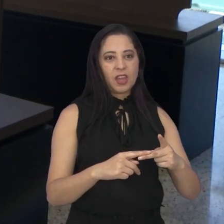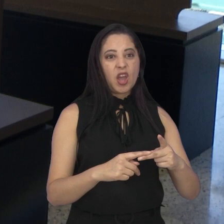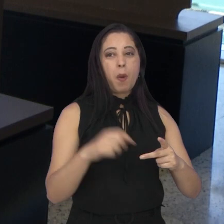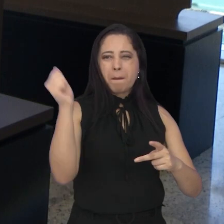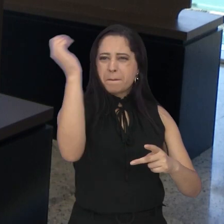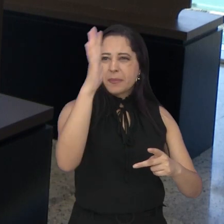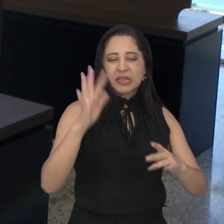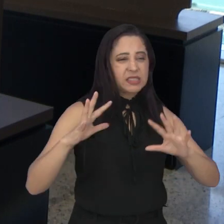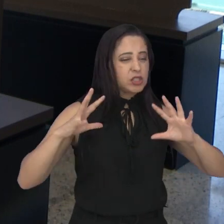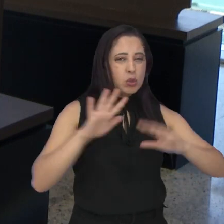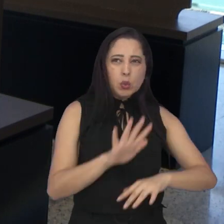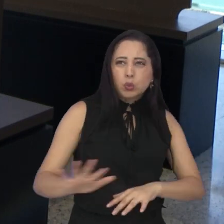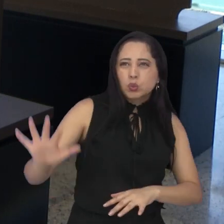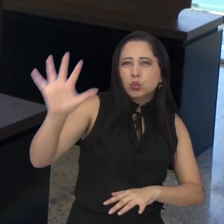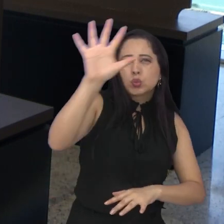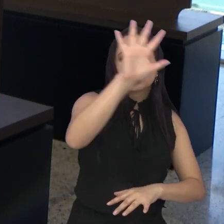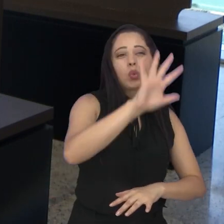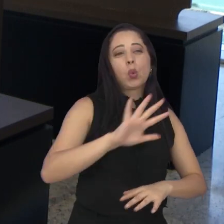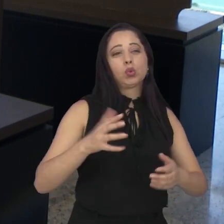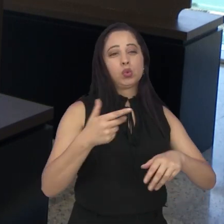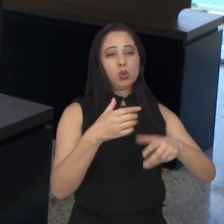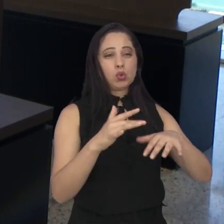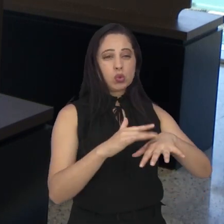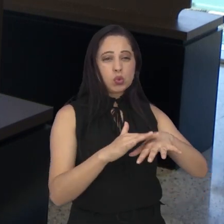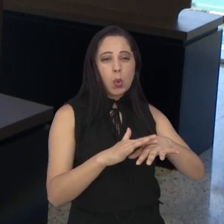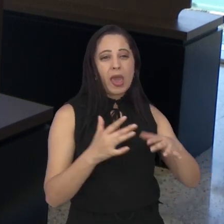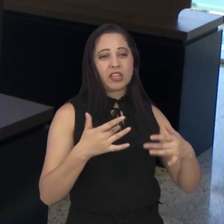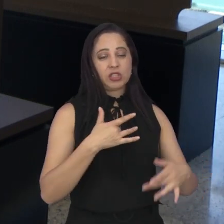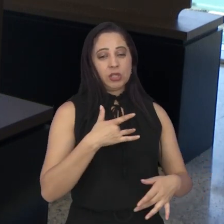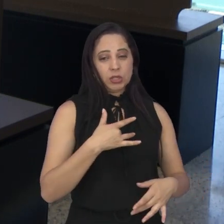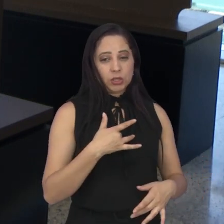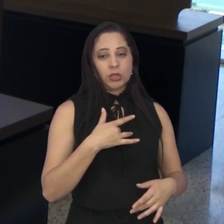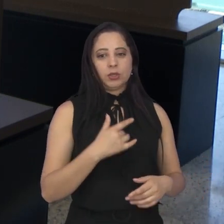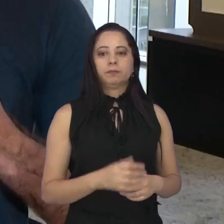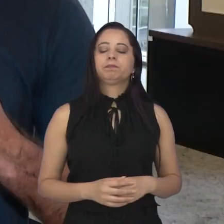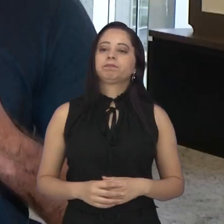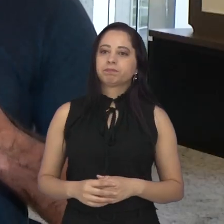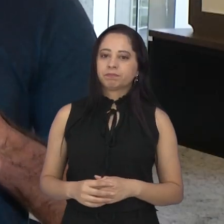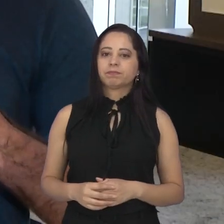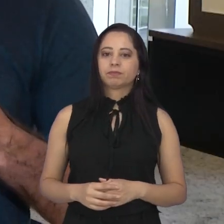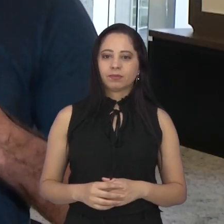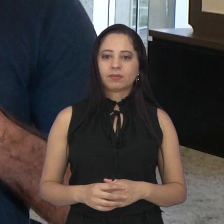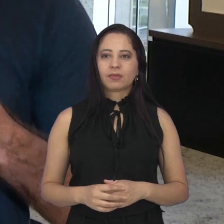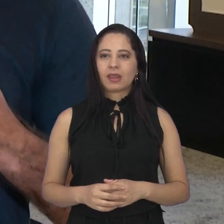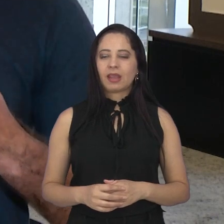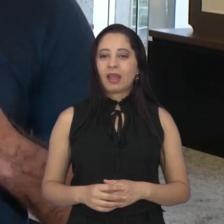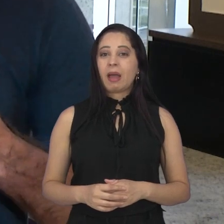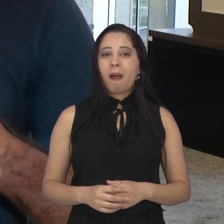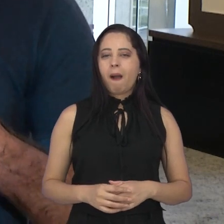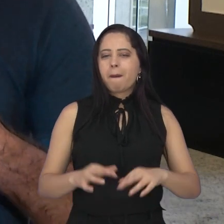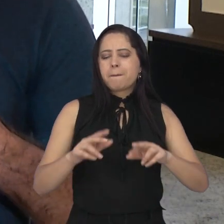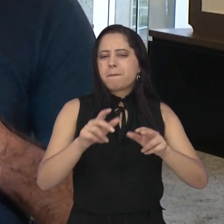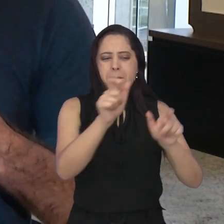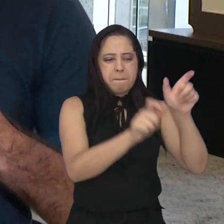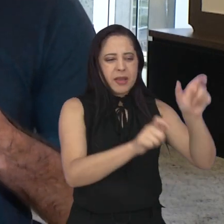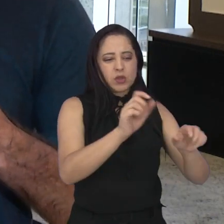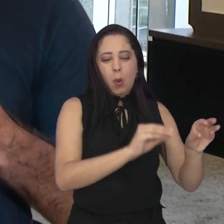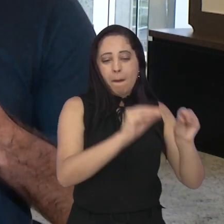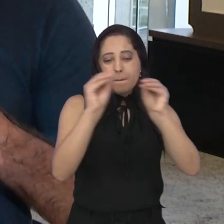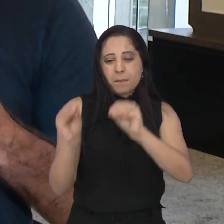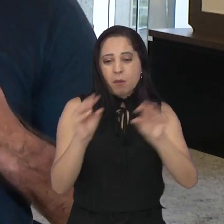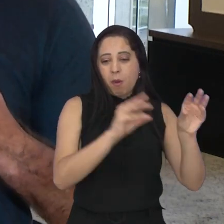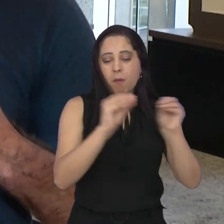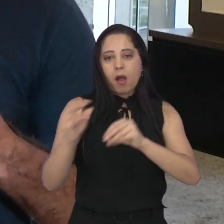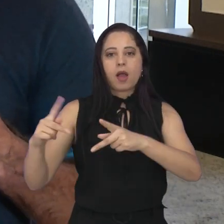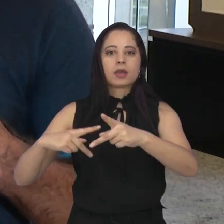afetou pessoas de todo o Brasil. Não só aqui de São José. Muitas pessoas migraram para São José dos Campos em busca